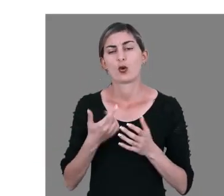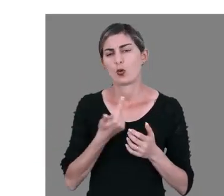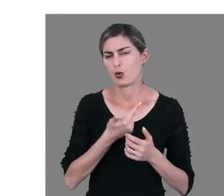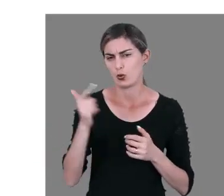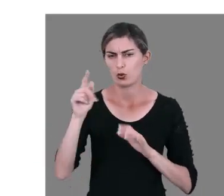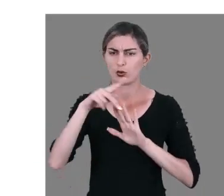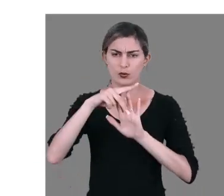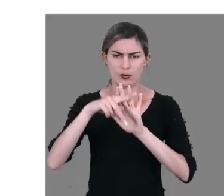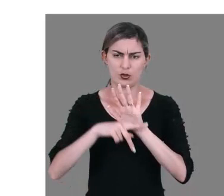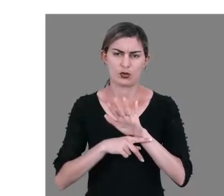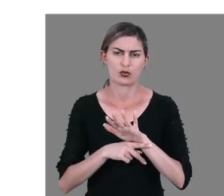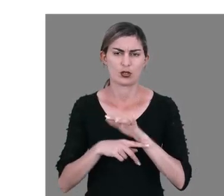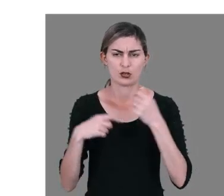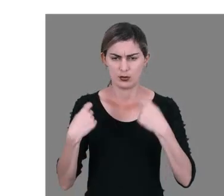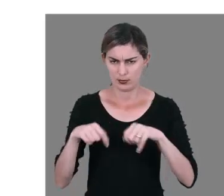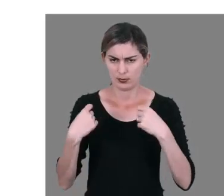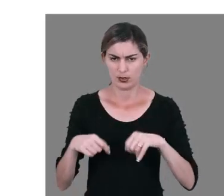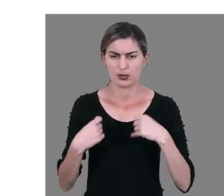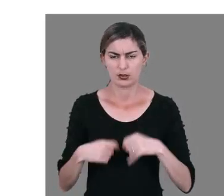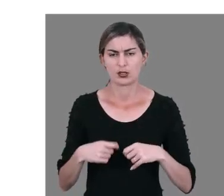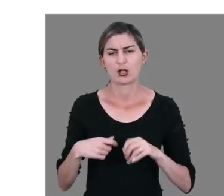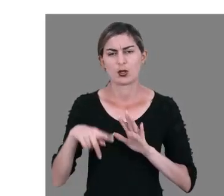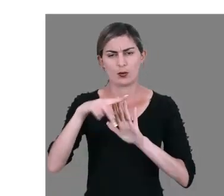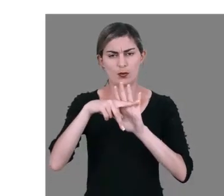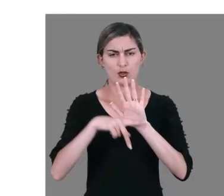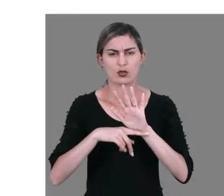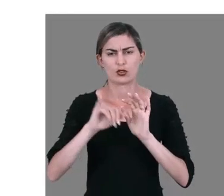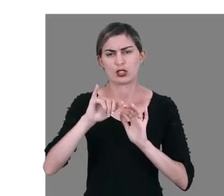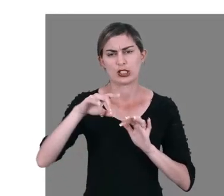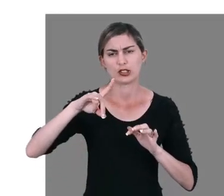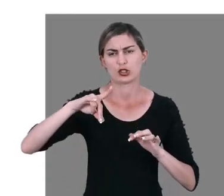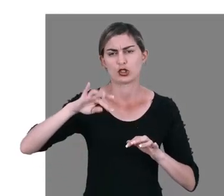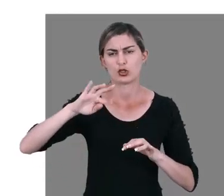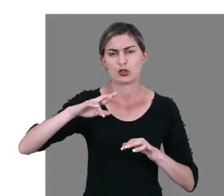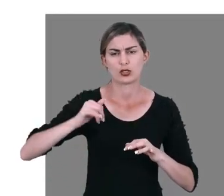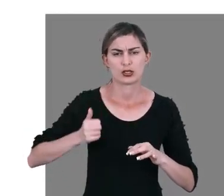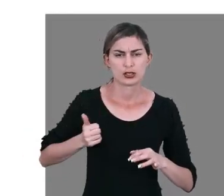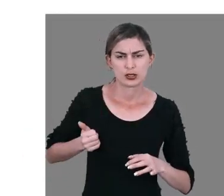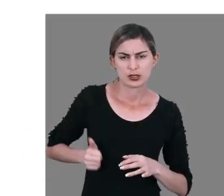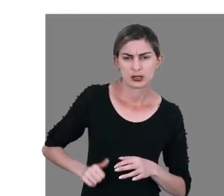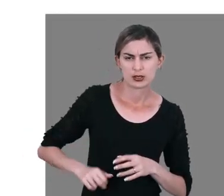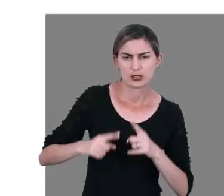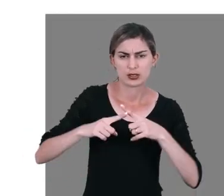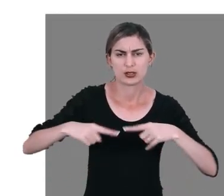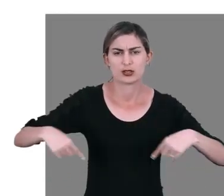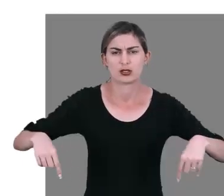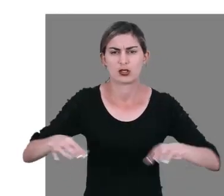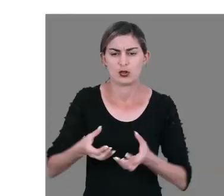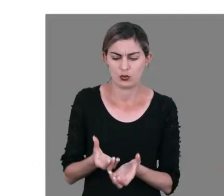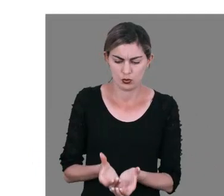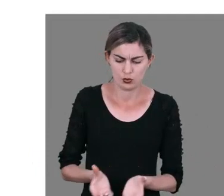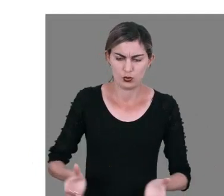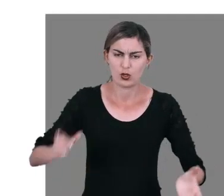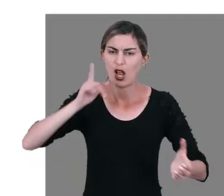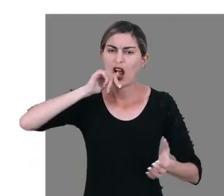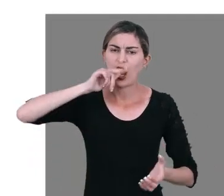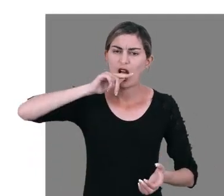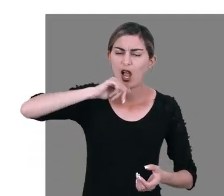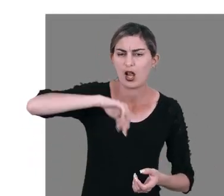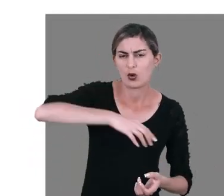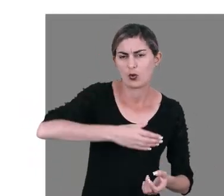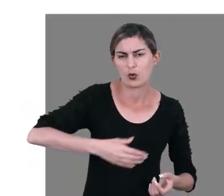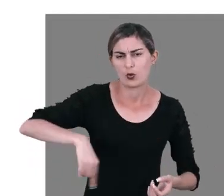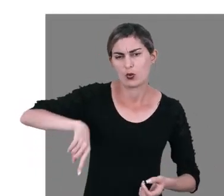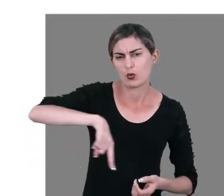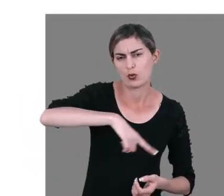Outro projeto que a gente tem que levar em conta é o projeto hidrossanitário. É um projeto que vai levar em conta